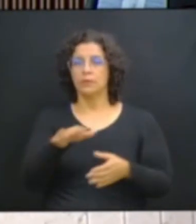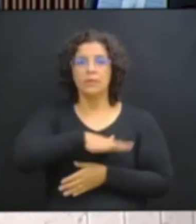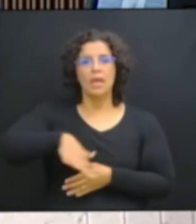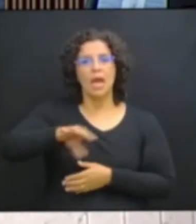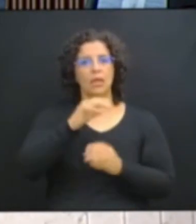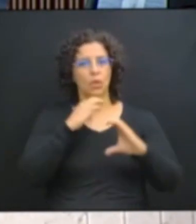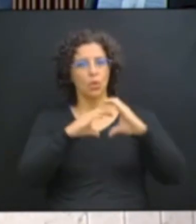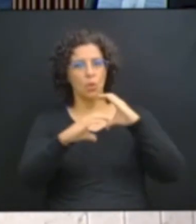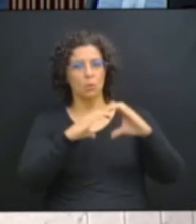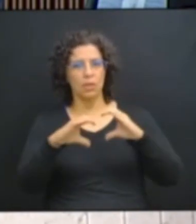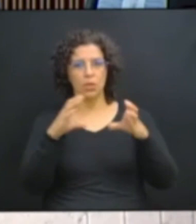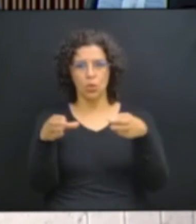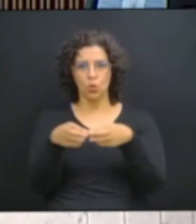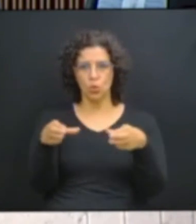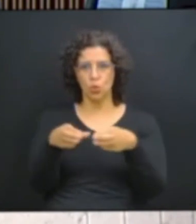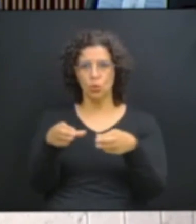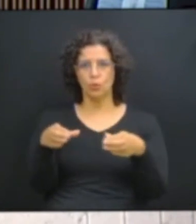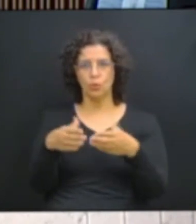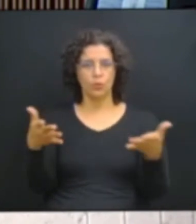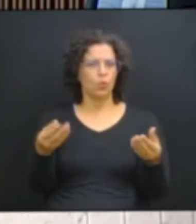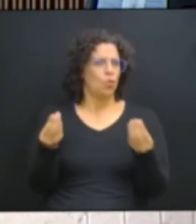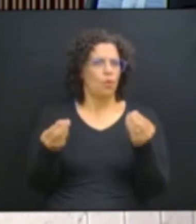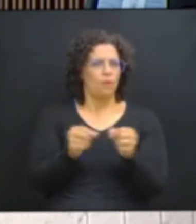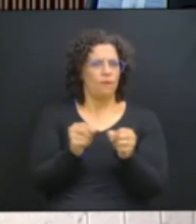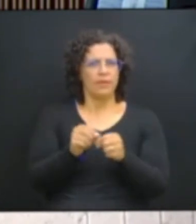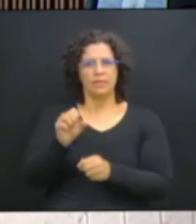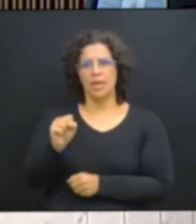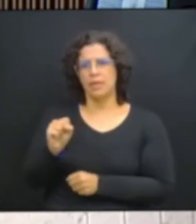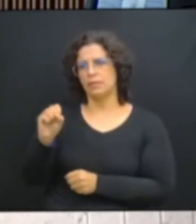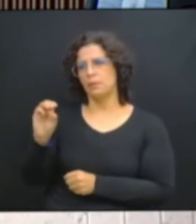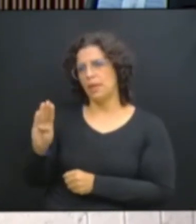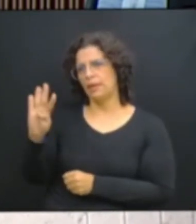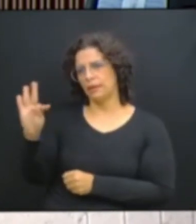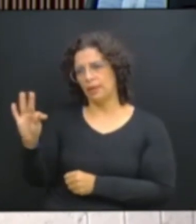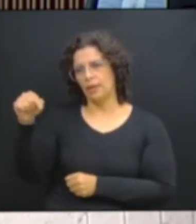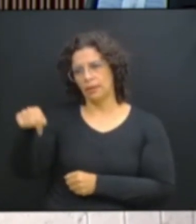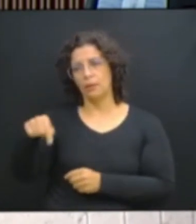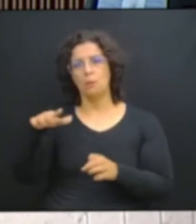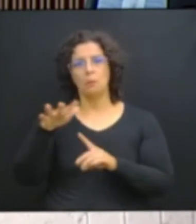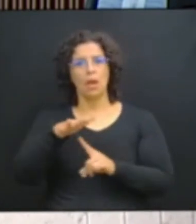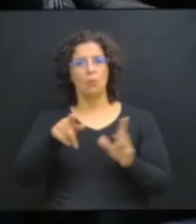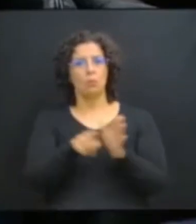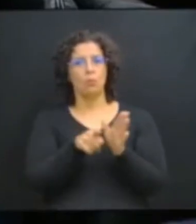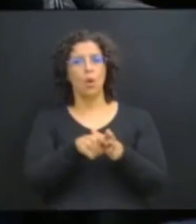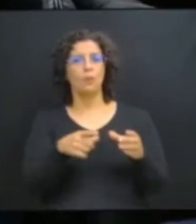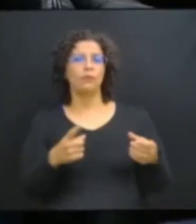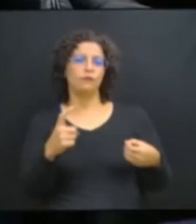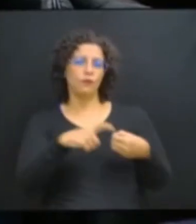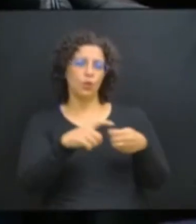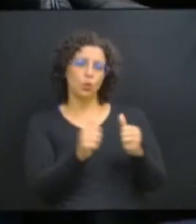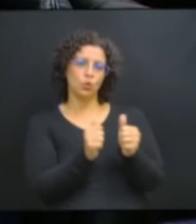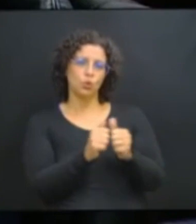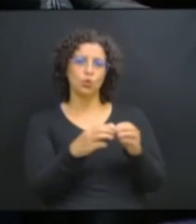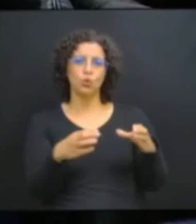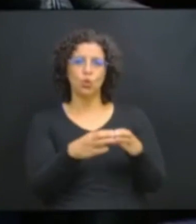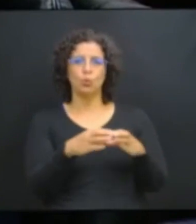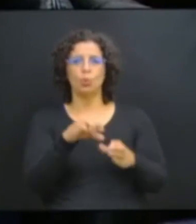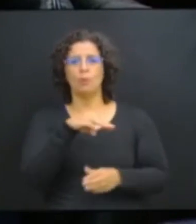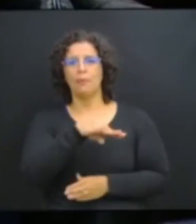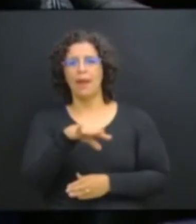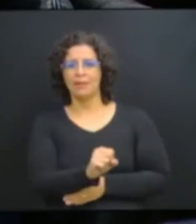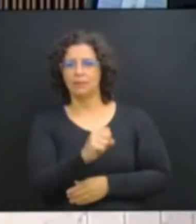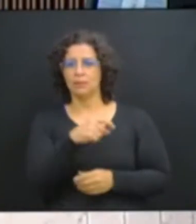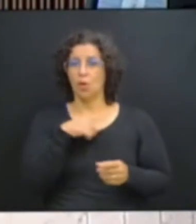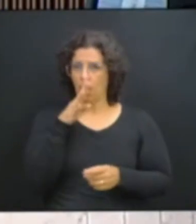comunicação, do grupo Renato Freitas, o SBT, que aqui no Paraná pertence ao Grupo Massa de Comunicação. Eu não